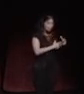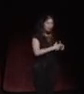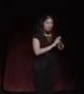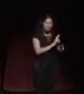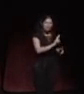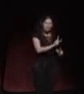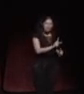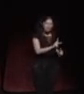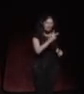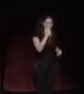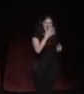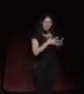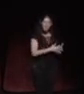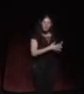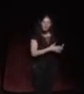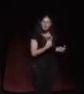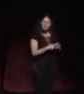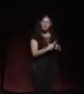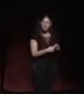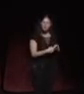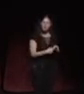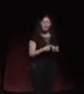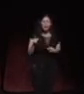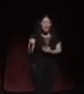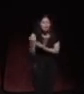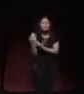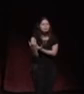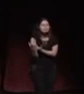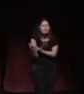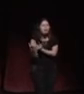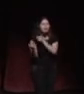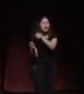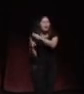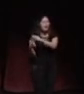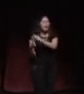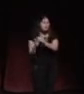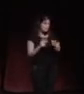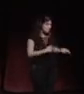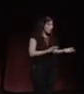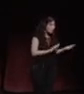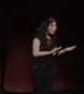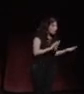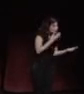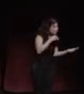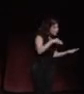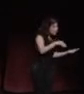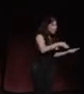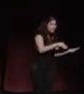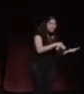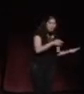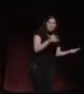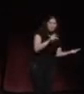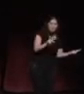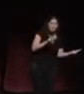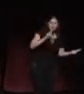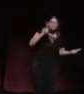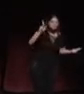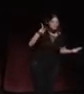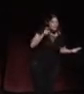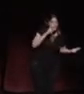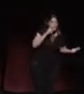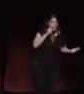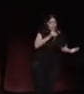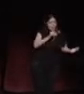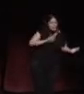outros braços que vão naná-lo, que tem outra estrutura, vai cantar outra voz que não é da mãe, do pai, aparecem outros repertórios de